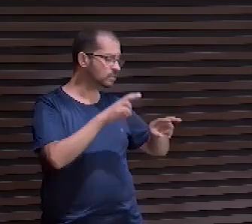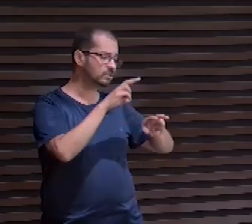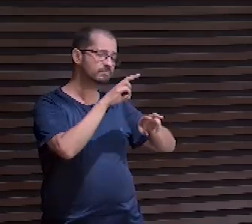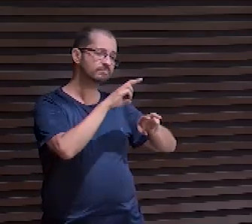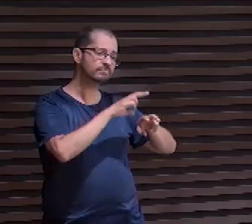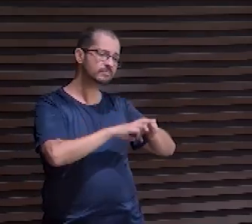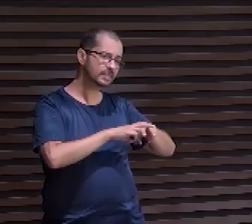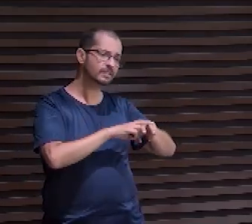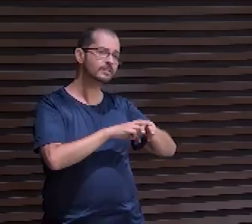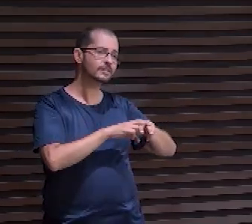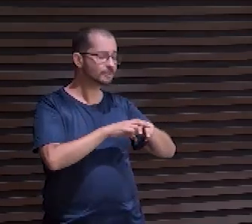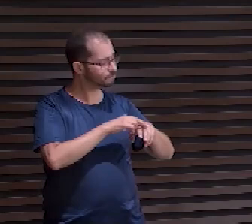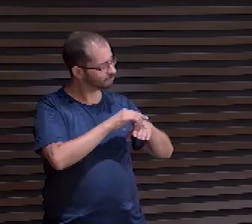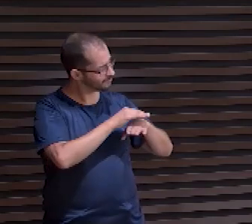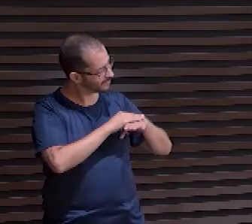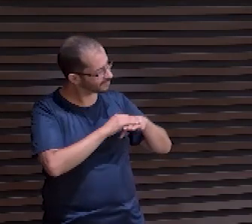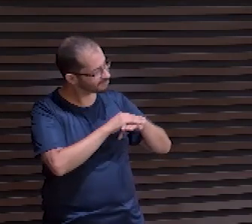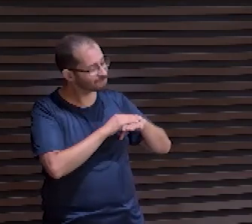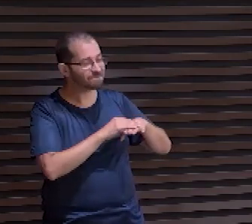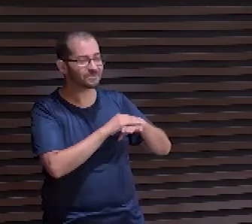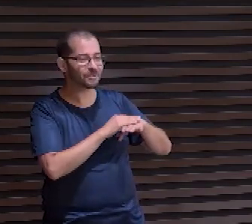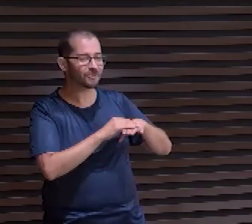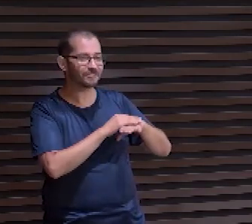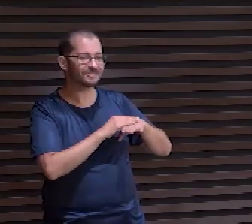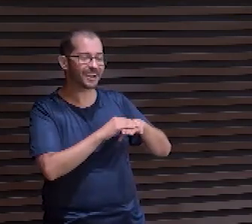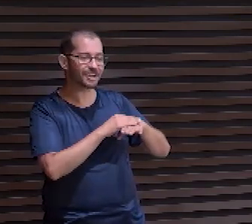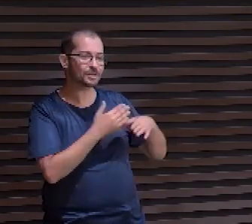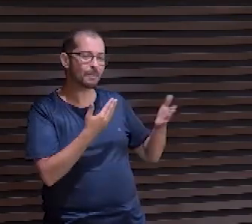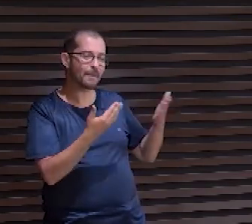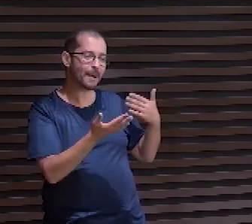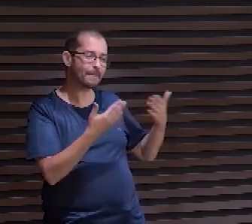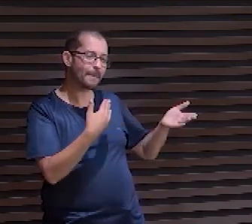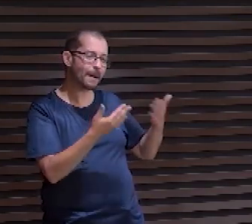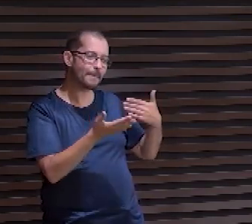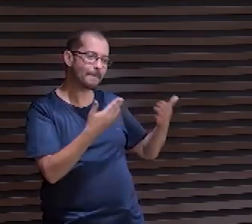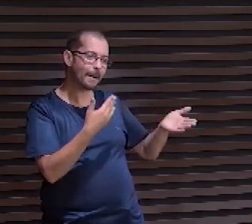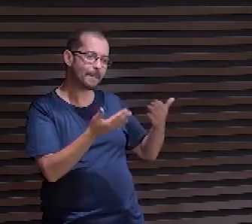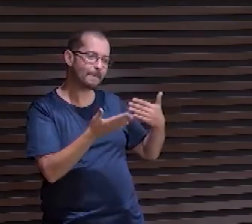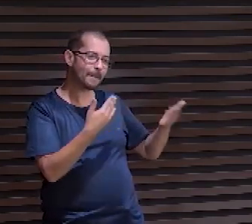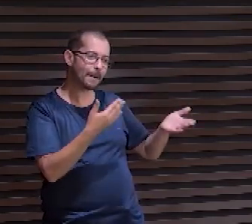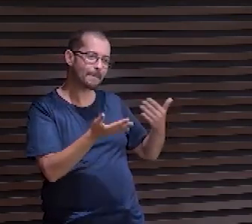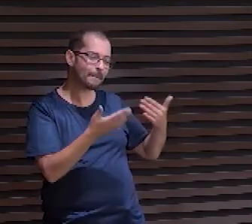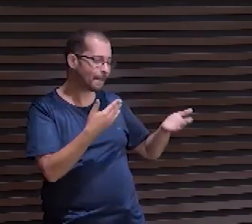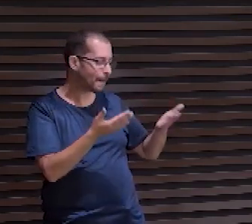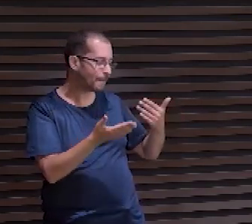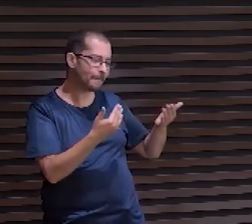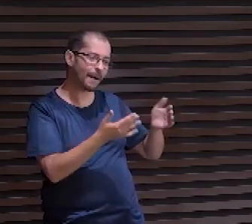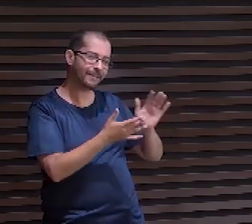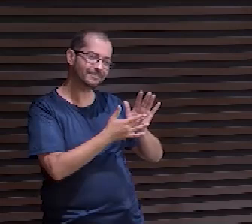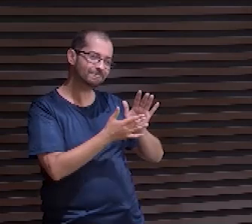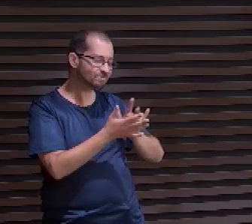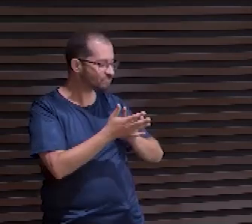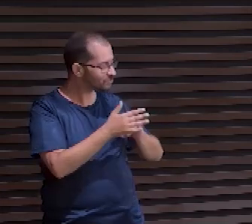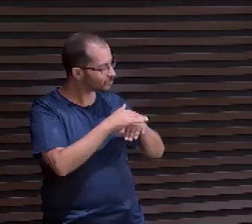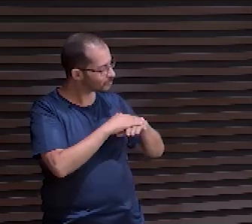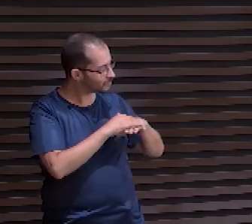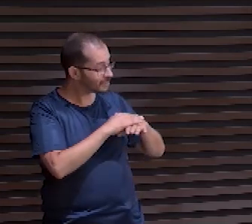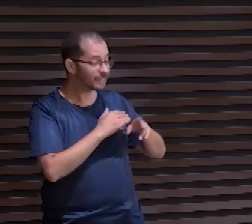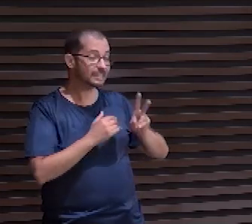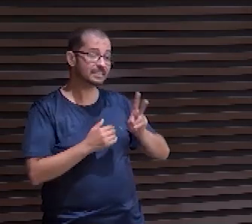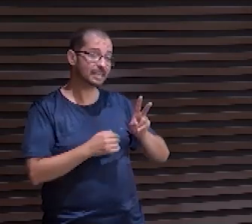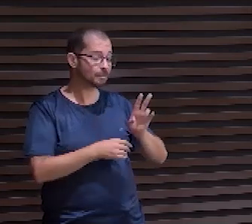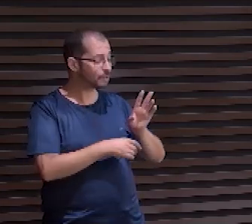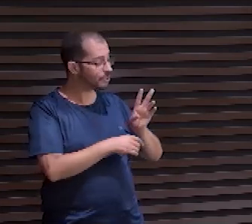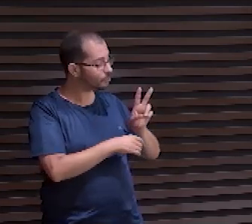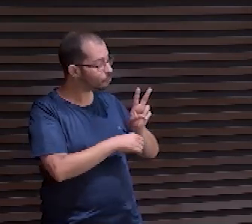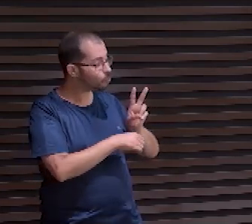e ele está sentado na outra e nós batemos longos papos, sempre cuidando para